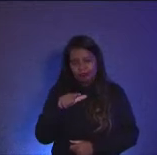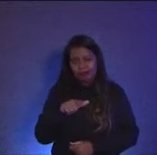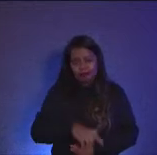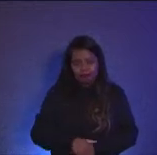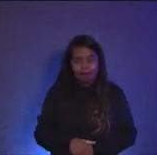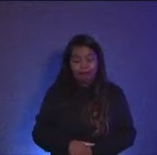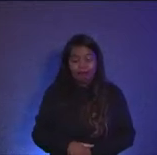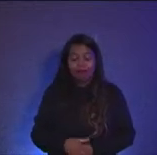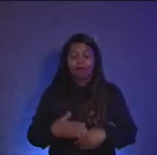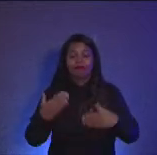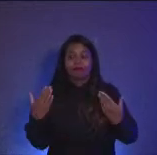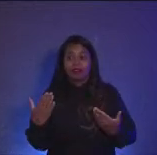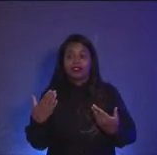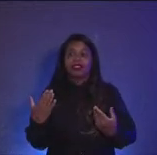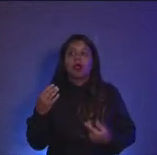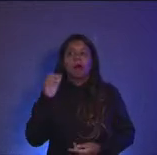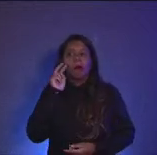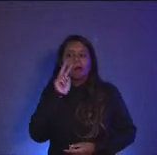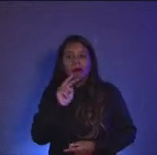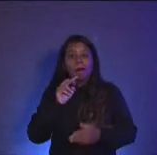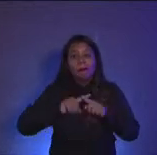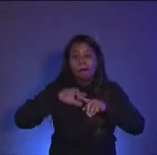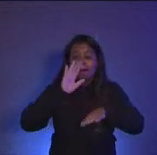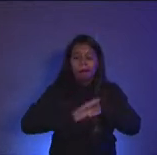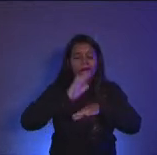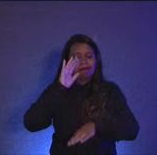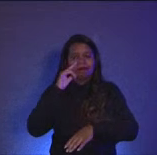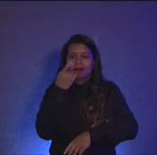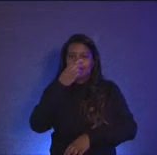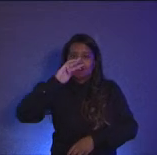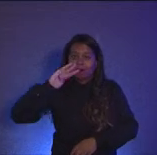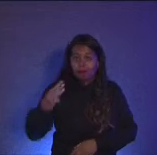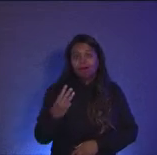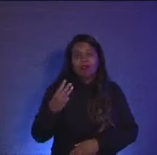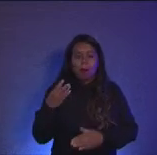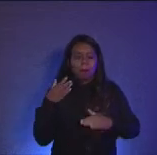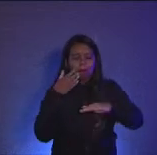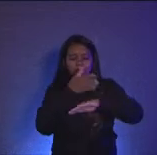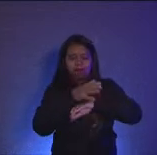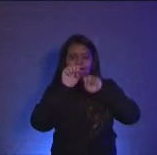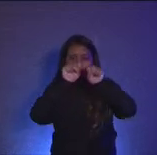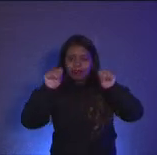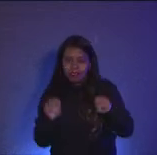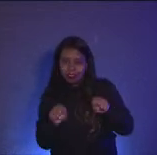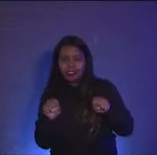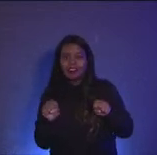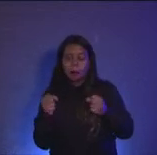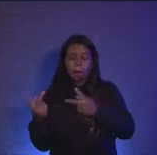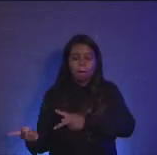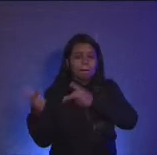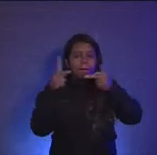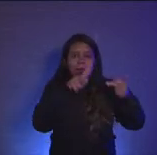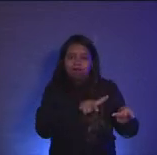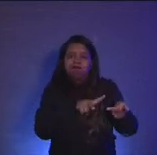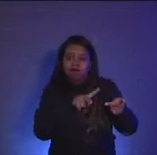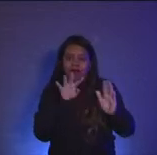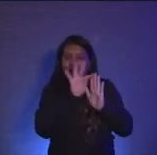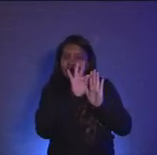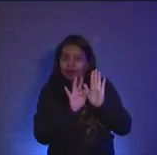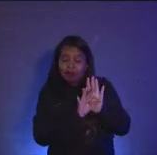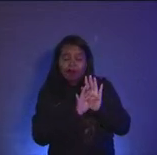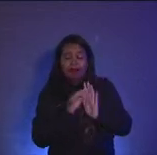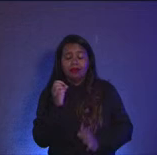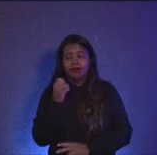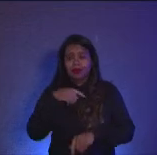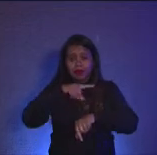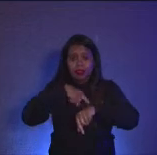Limpo, a gente deu mais de 1.000 acessos gratuitos para jornalistas desde agosto, e, no total, a gente transcreveu mais de 3.100 horas de